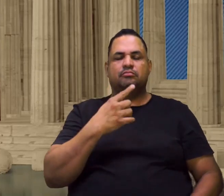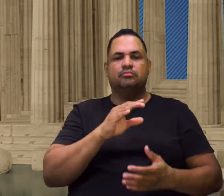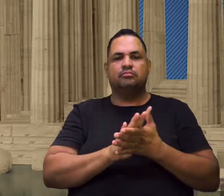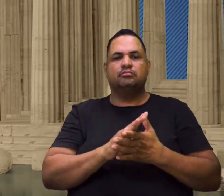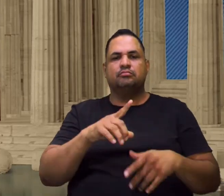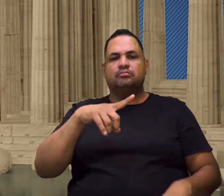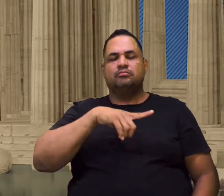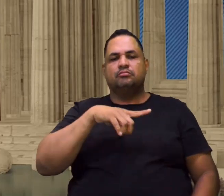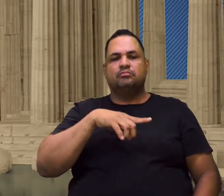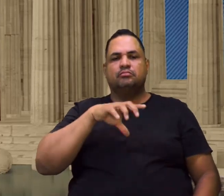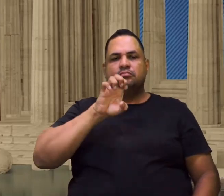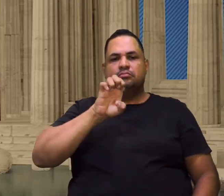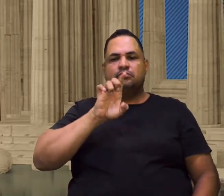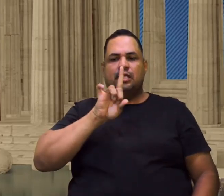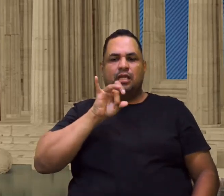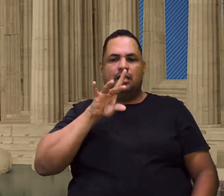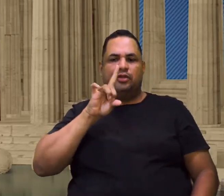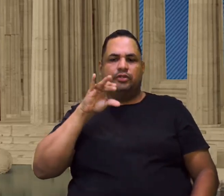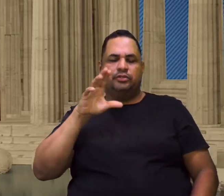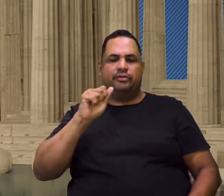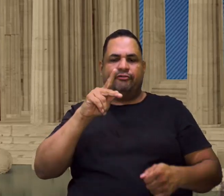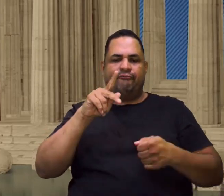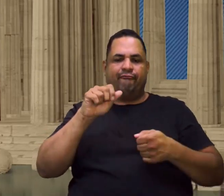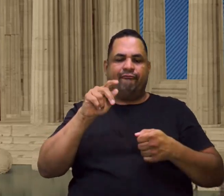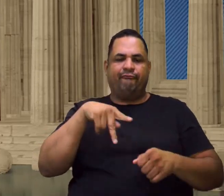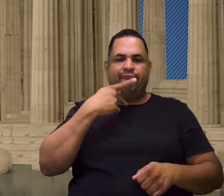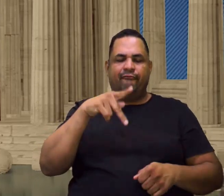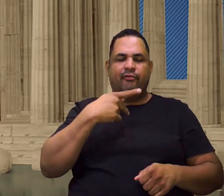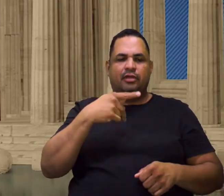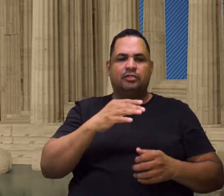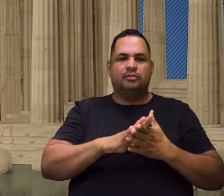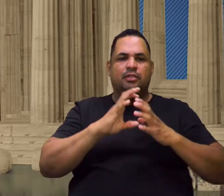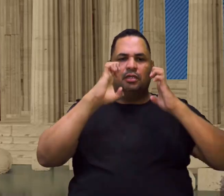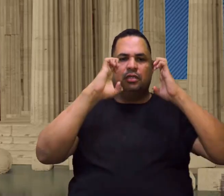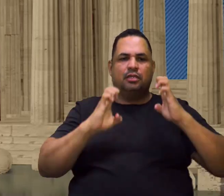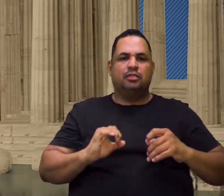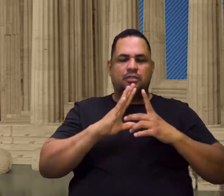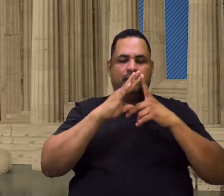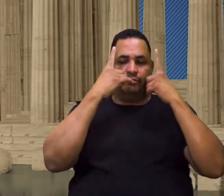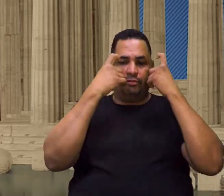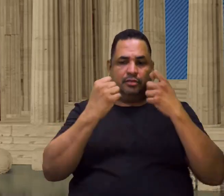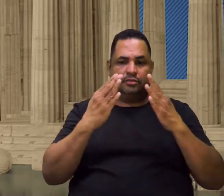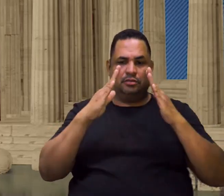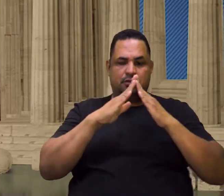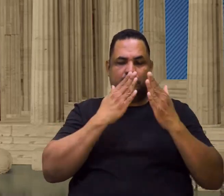que fala sobre a ética e a violência na escola. E lá tem